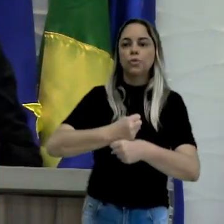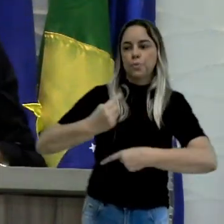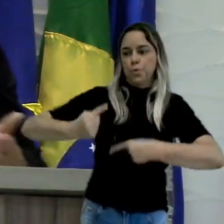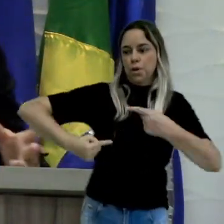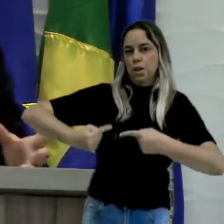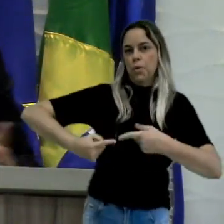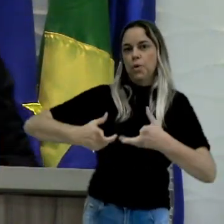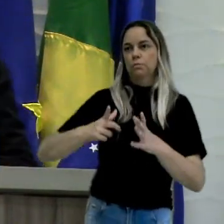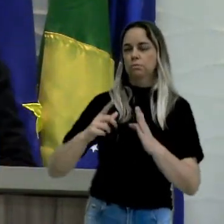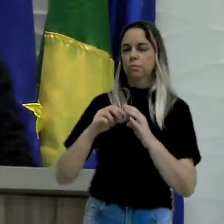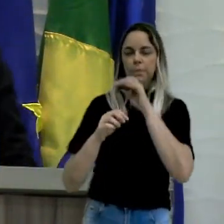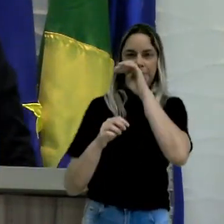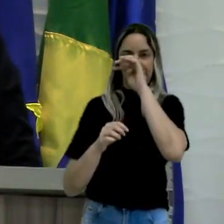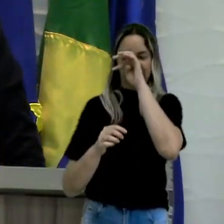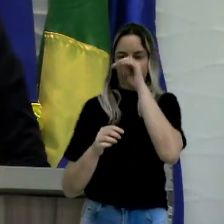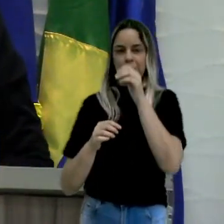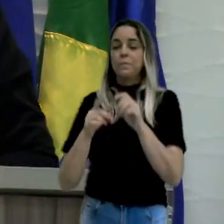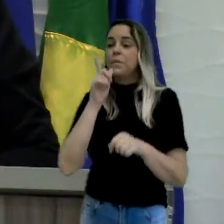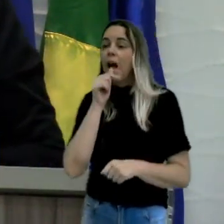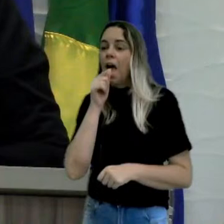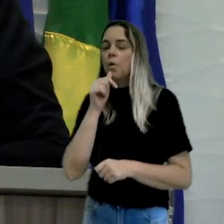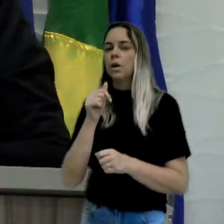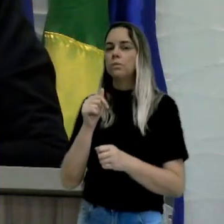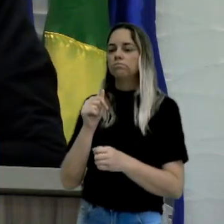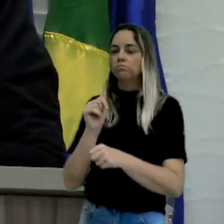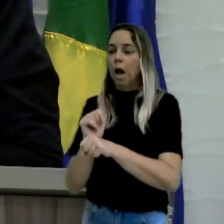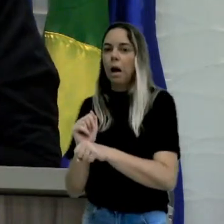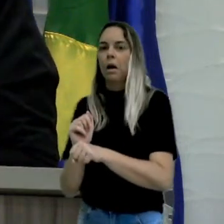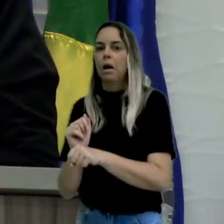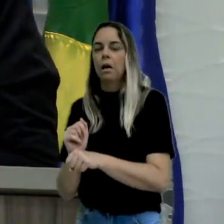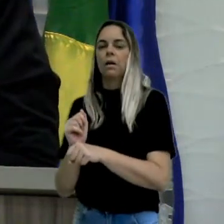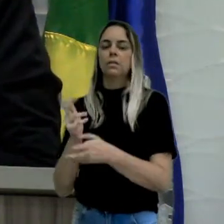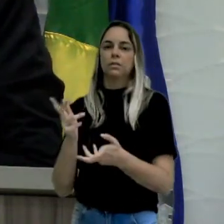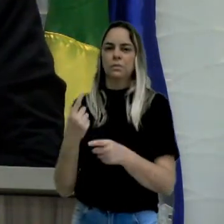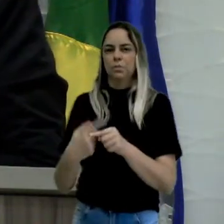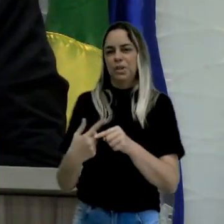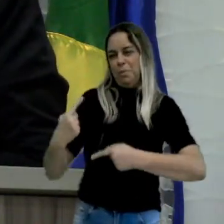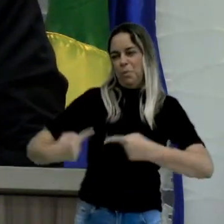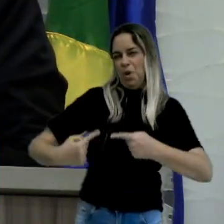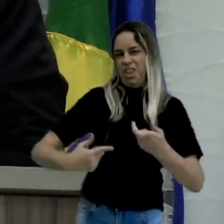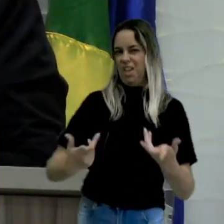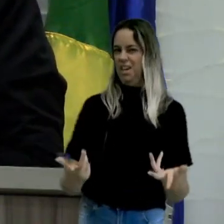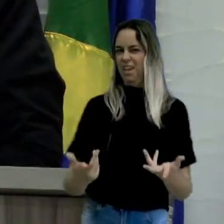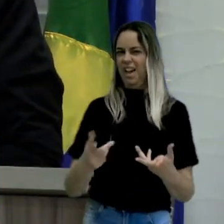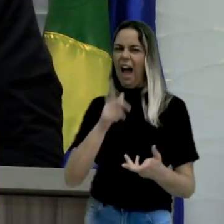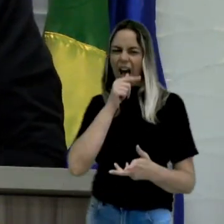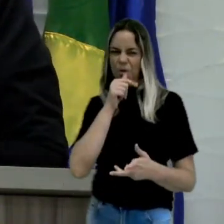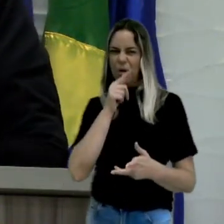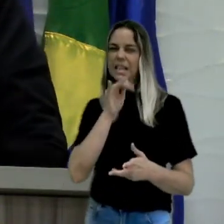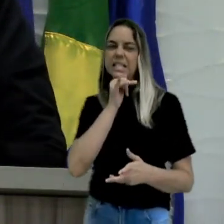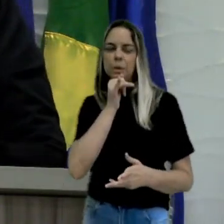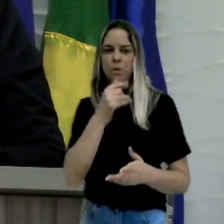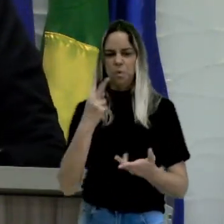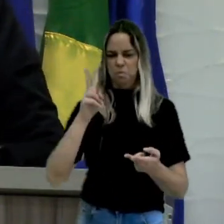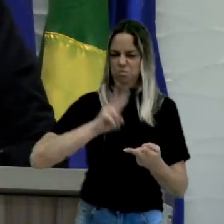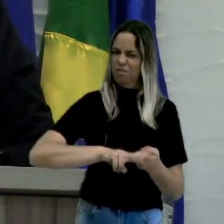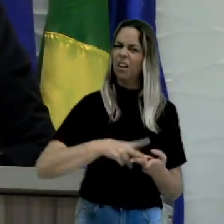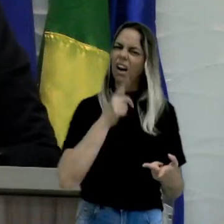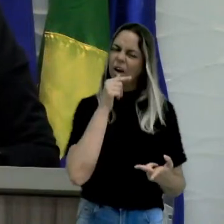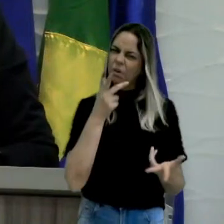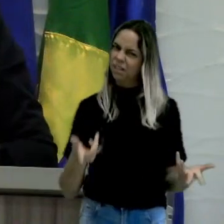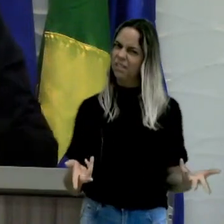fazer politicagem. Minha gente, quem é que vai fazer uma coisa dessa? Prender água de Compesa para fazer